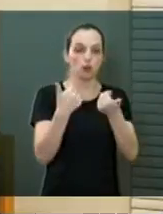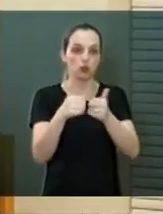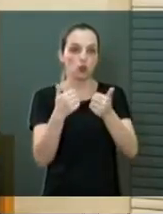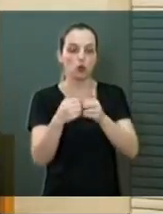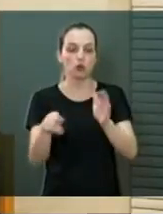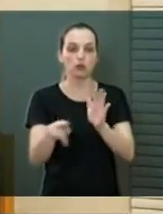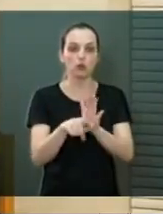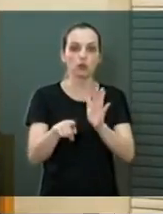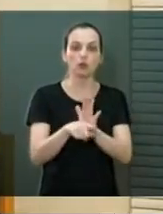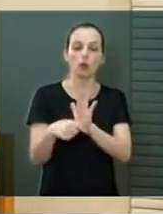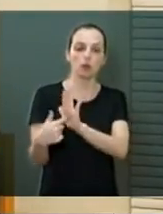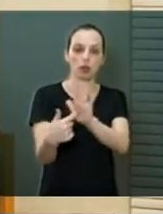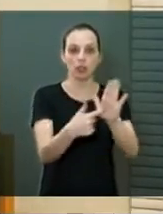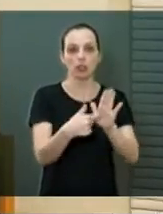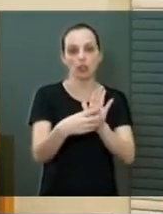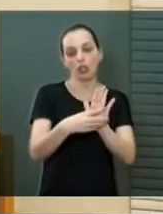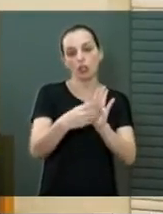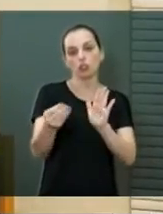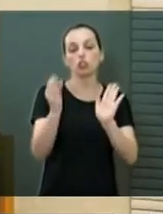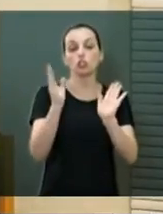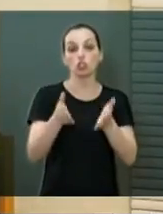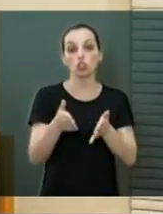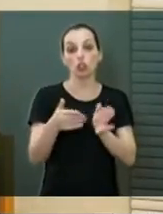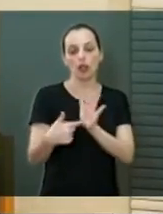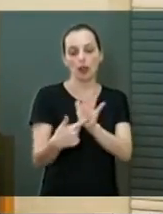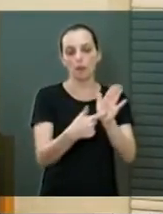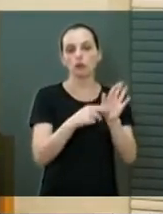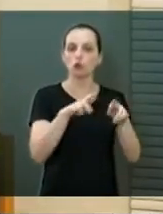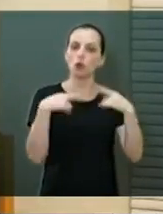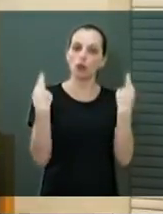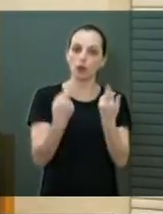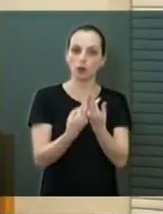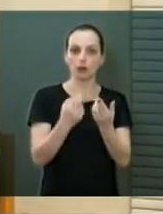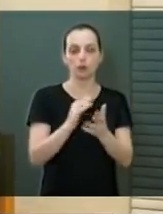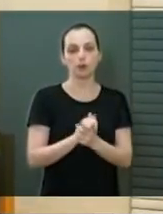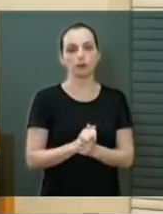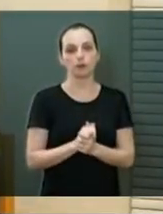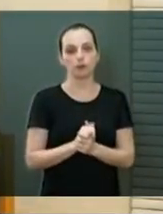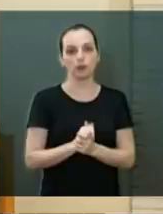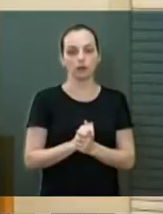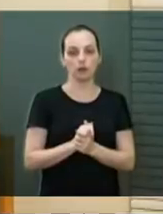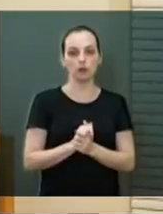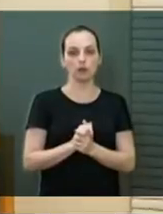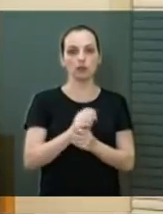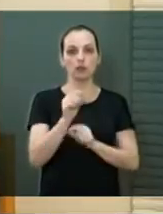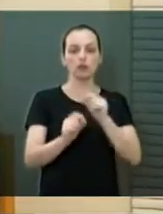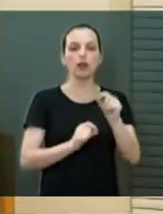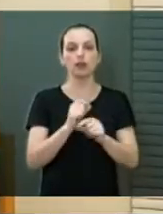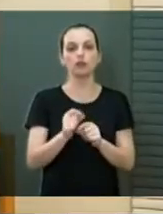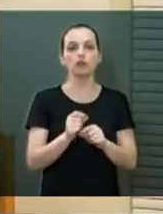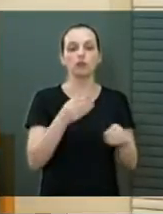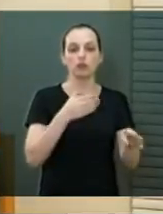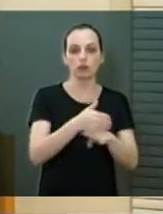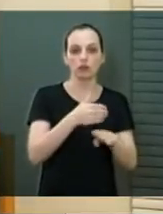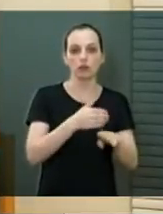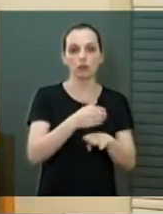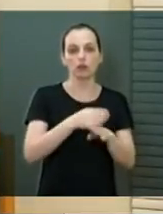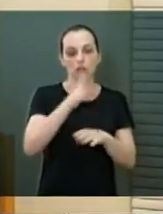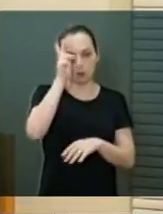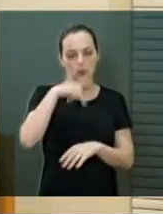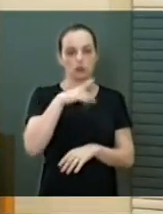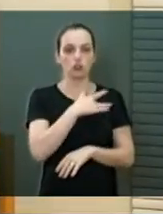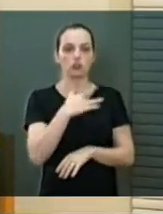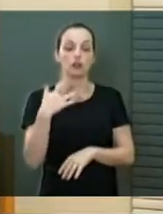fizemos a indicação, inclusive apresentamos em sessão aqui na Câmara. Próximas 4 fotos, visita ao posto de saúde do